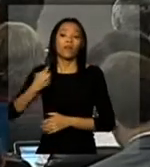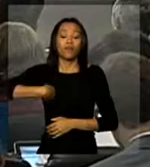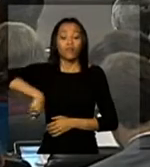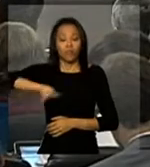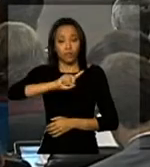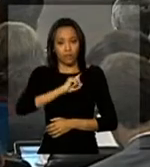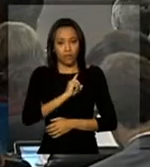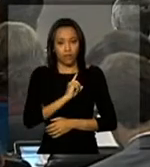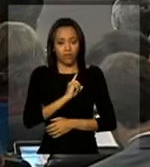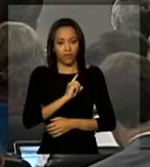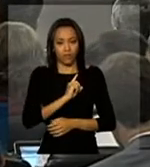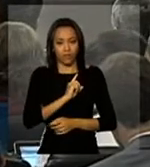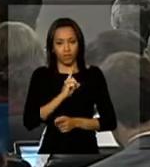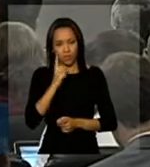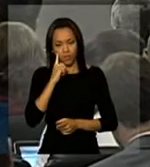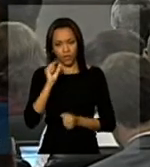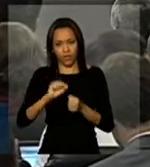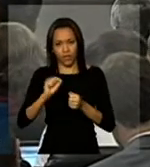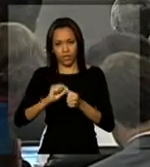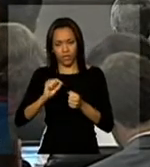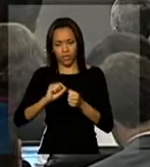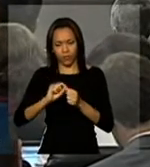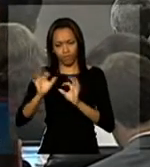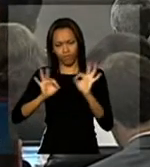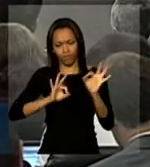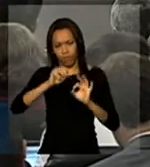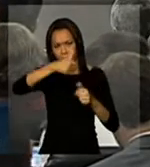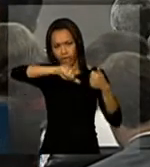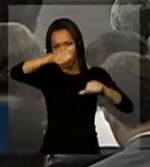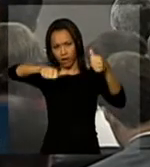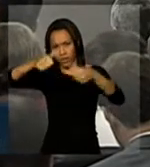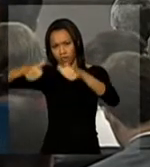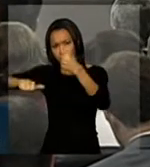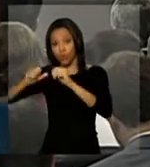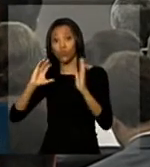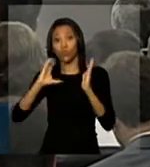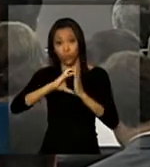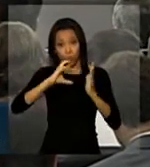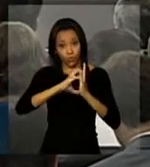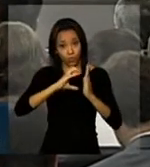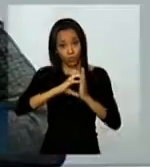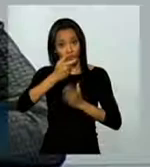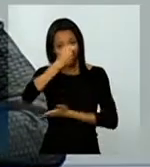fazendo uma avaliação da questão dos concursos, uma parte dos concursos